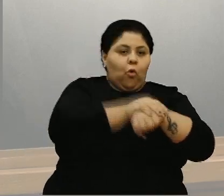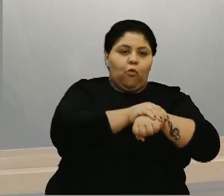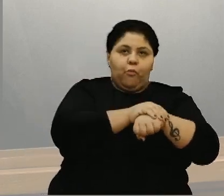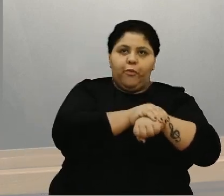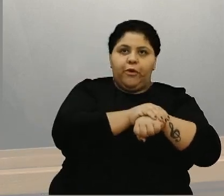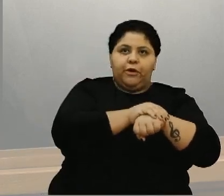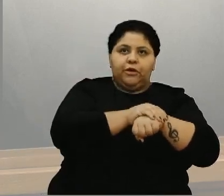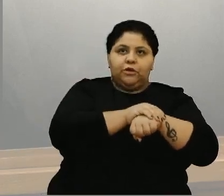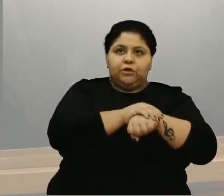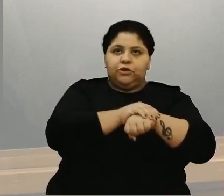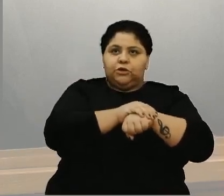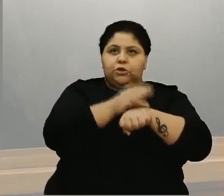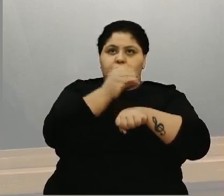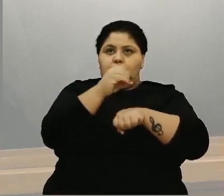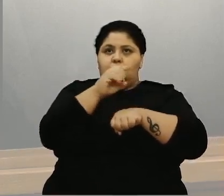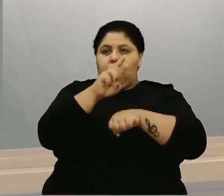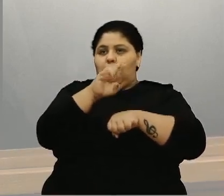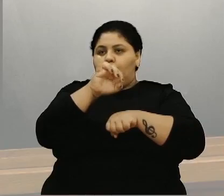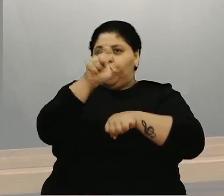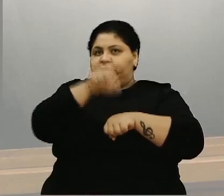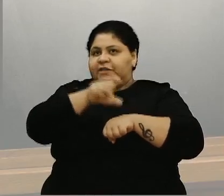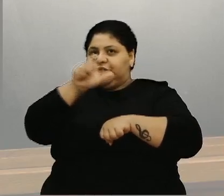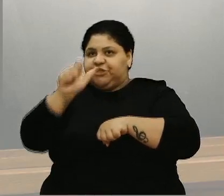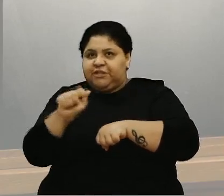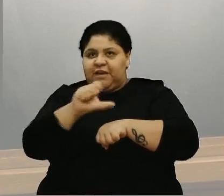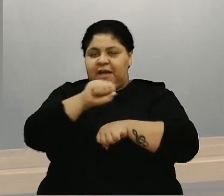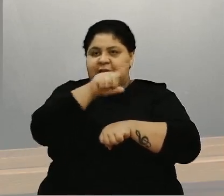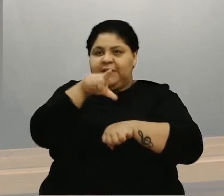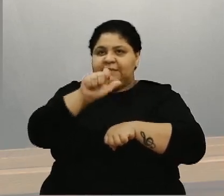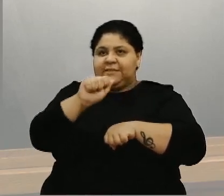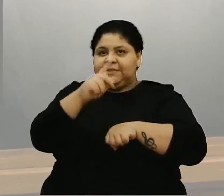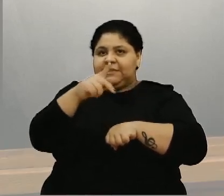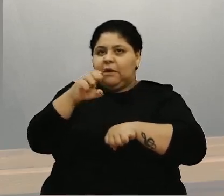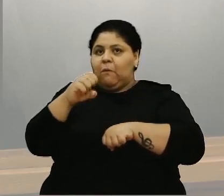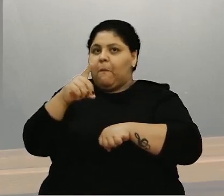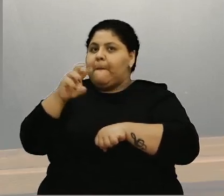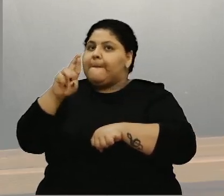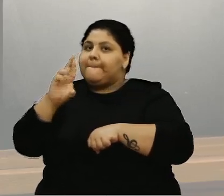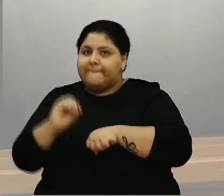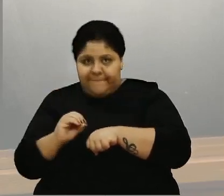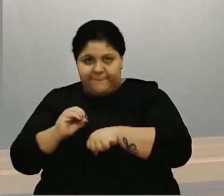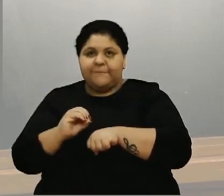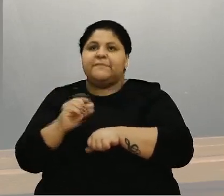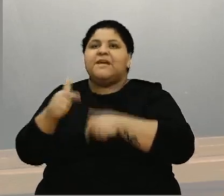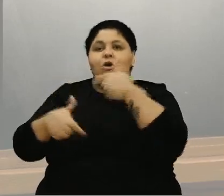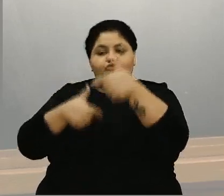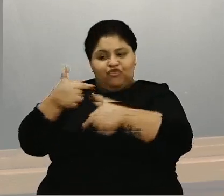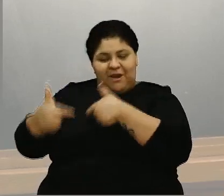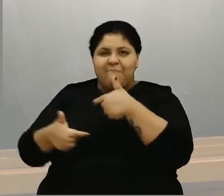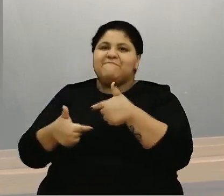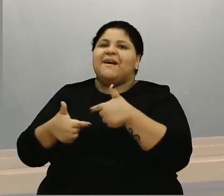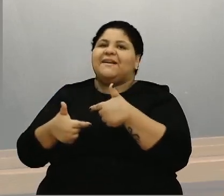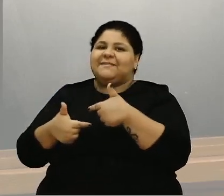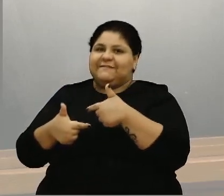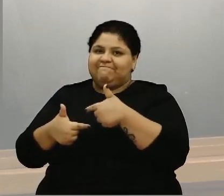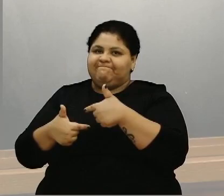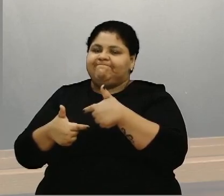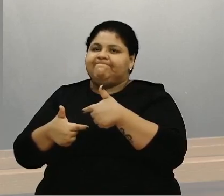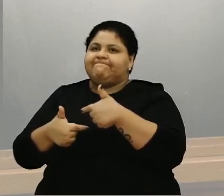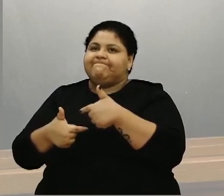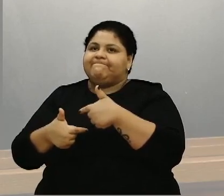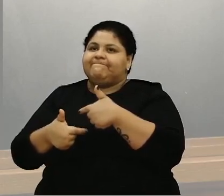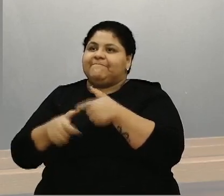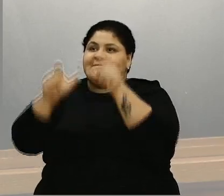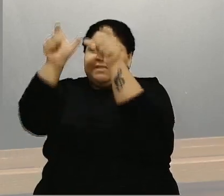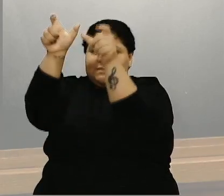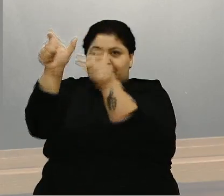dos orixás ou de quem quer que acreditem, né? É uma obra do ser humano que está destruindo a